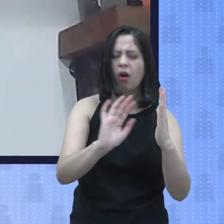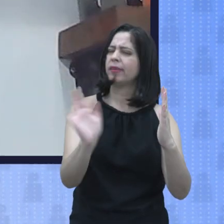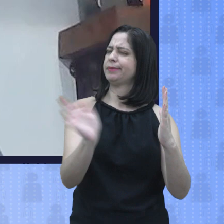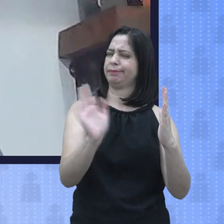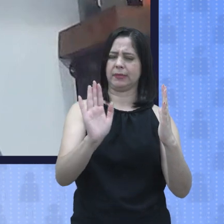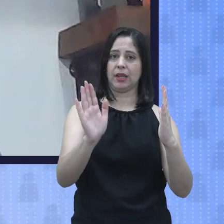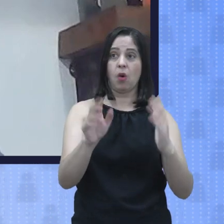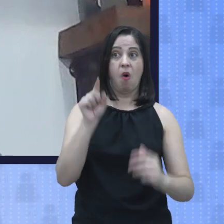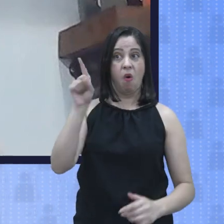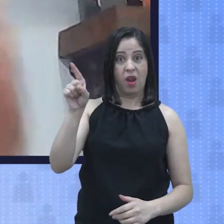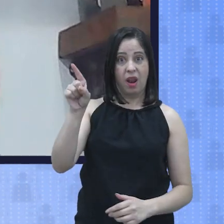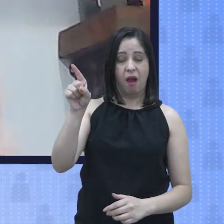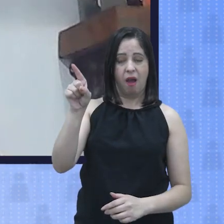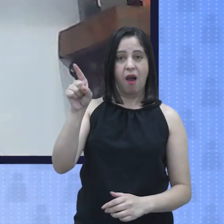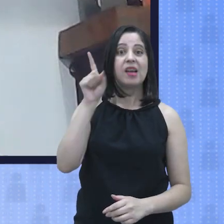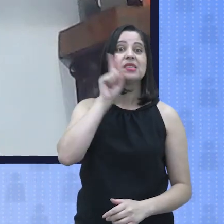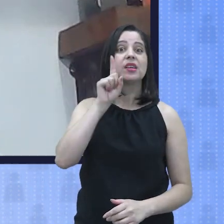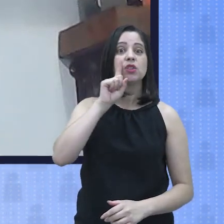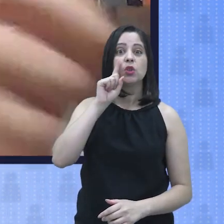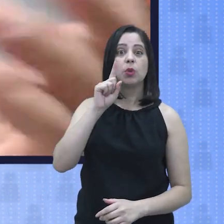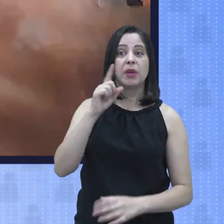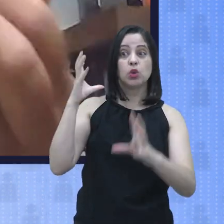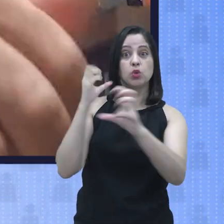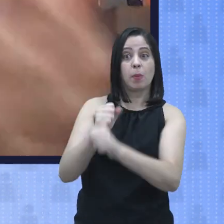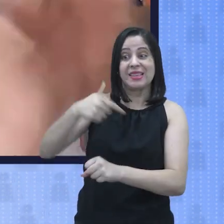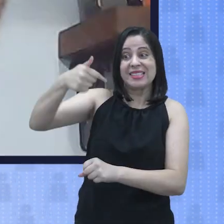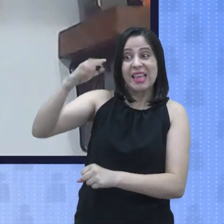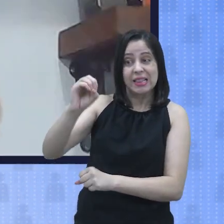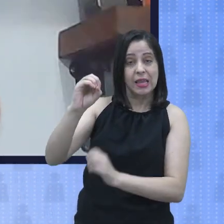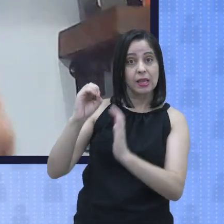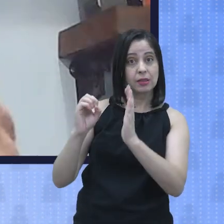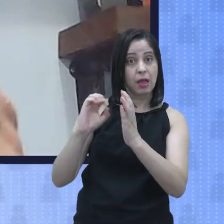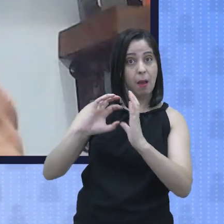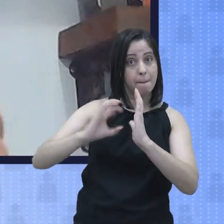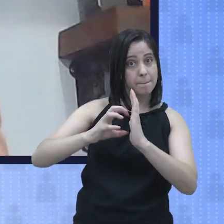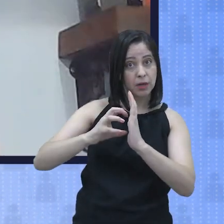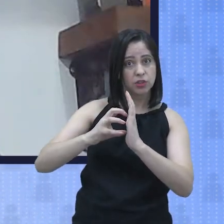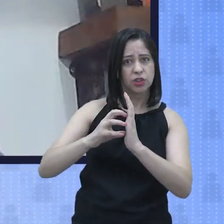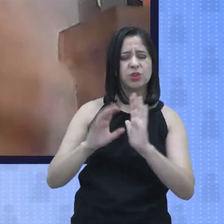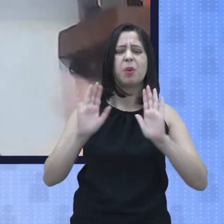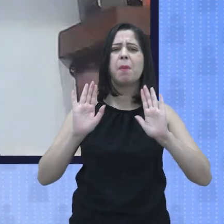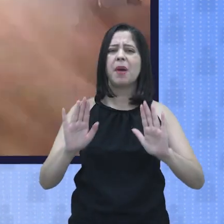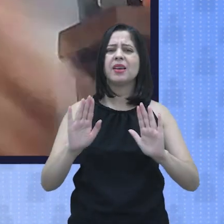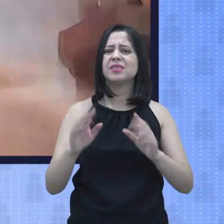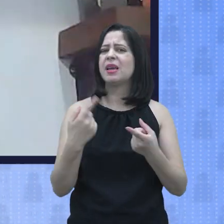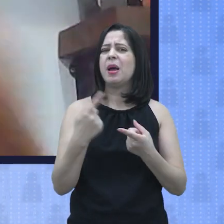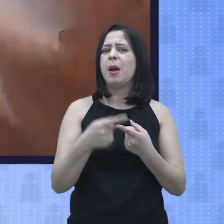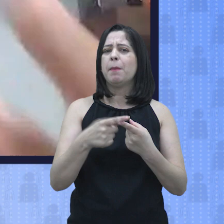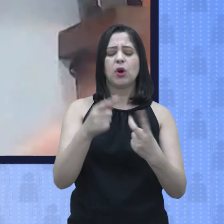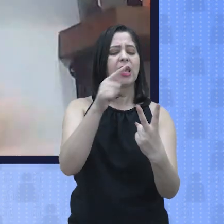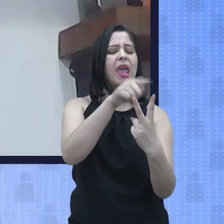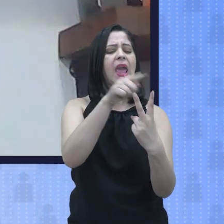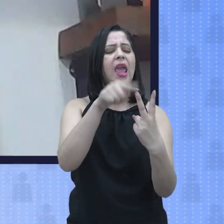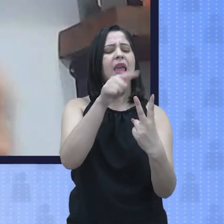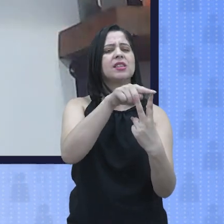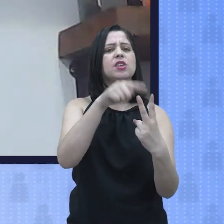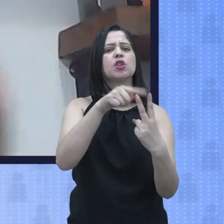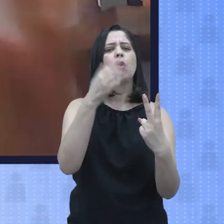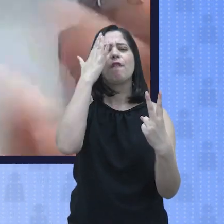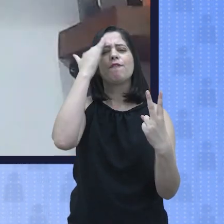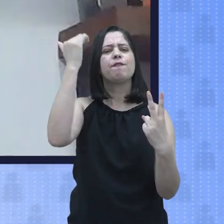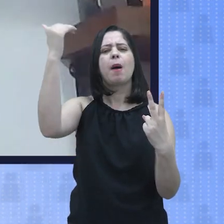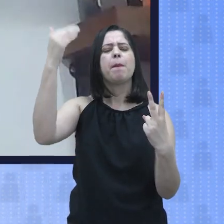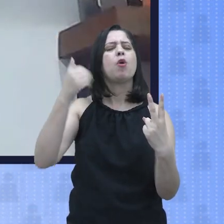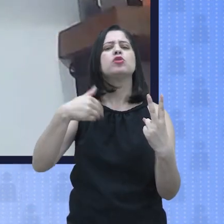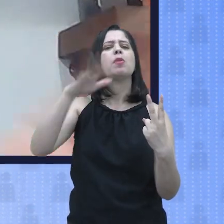independente? Não. Nos Estados Unidos, para você ter uma ideia, existem mais de 70 partidos políticos. Agora, por que os dois são os